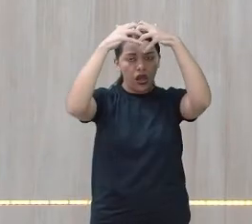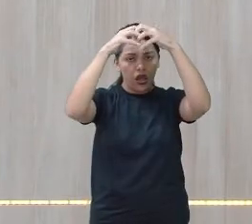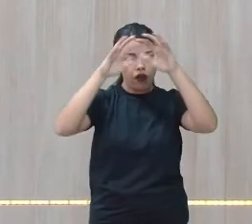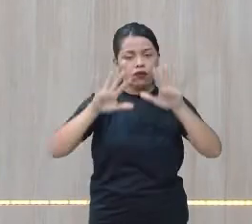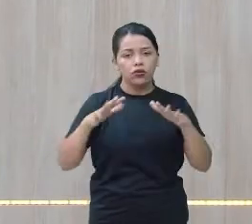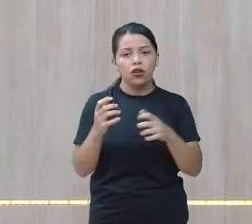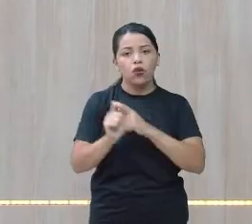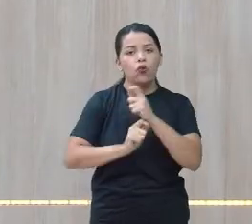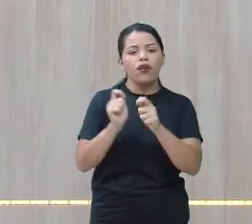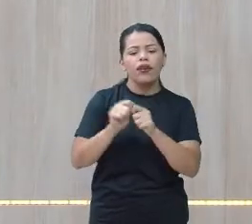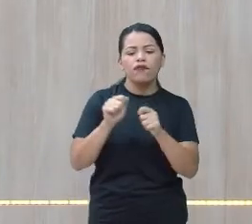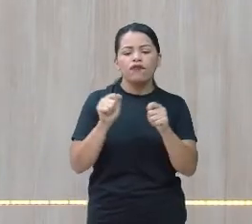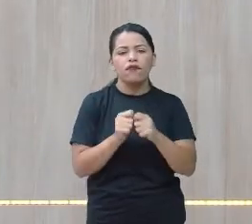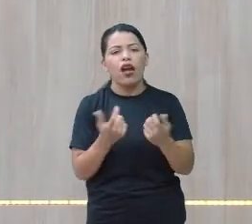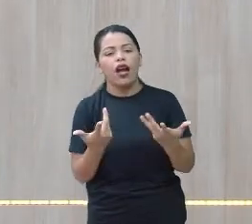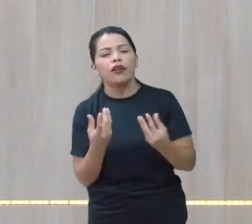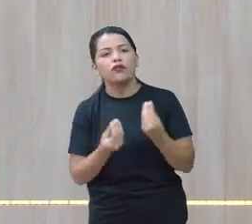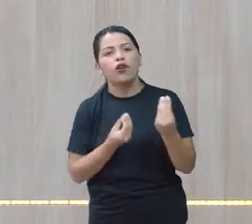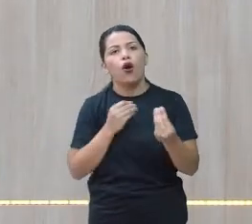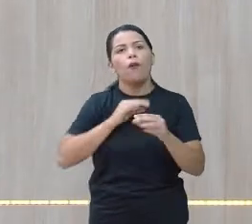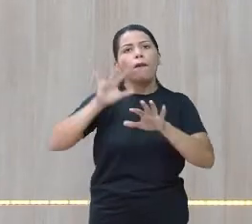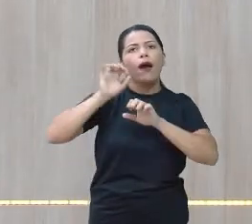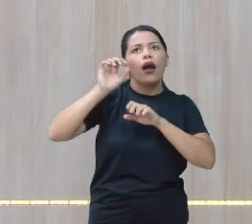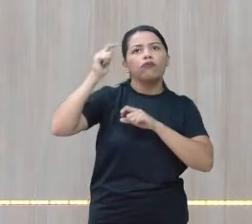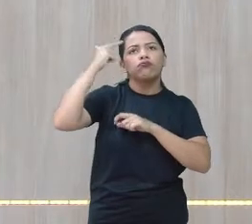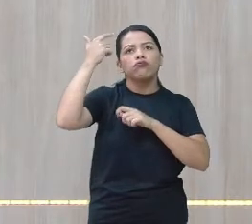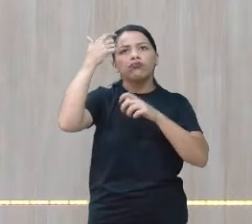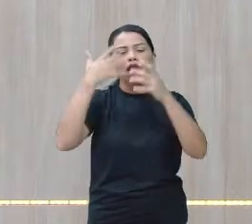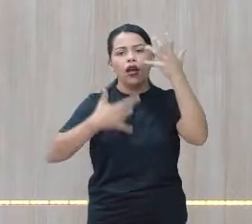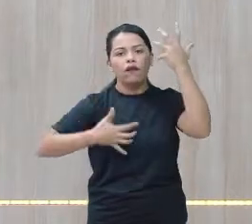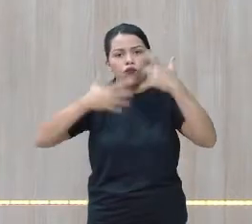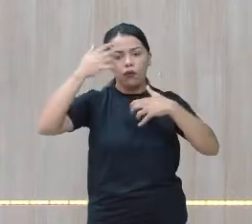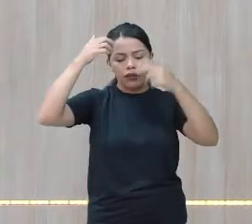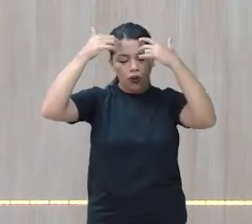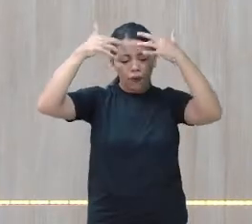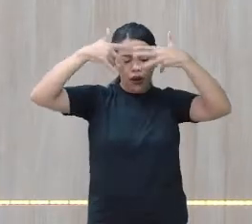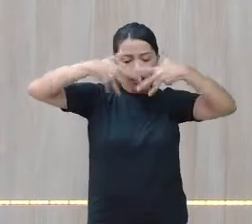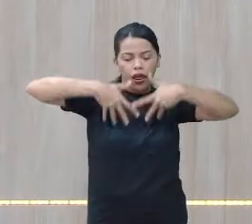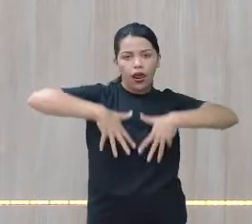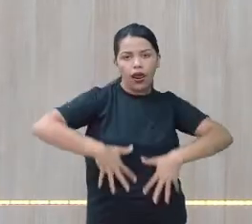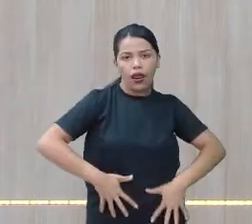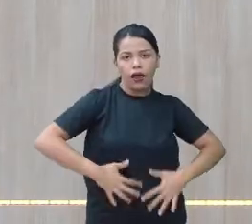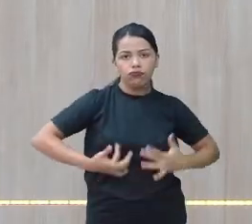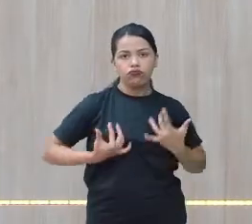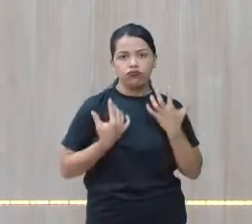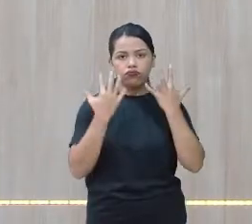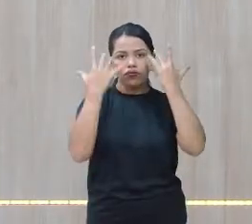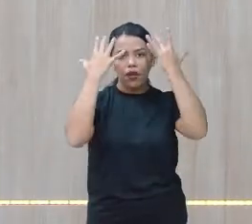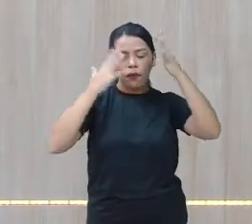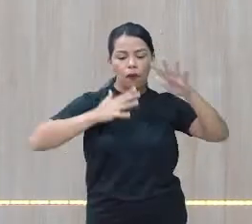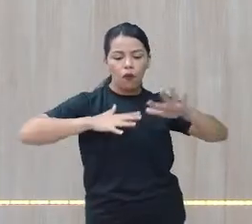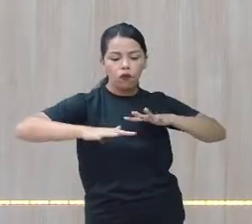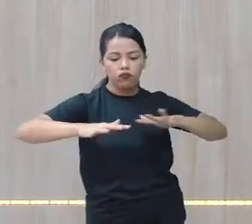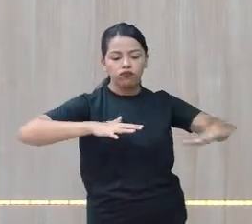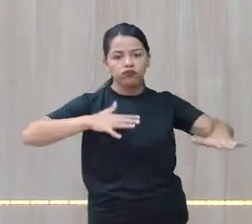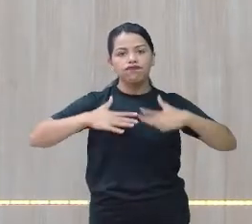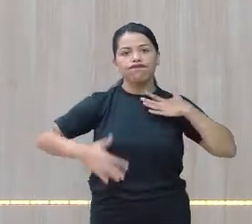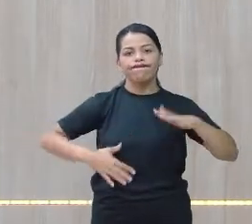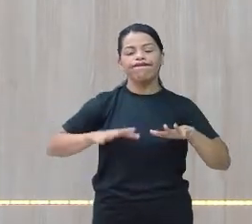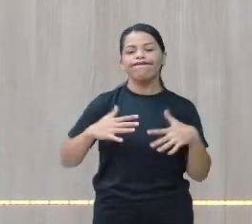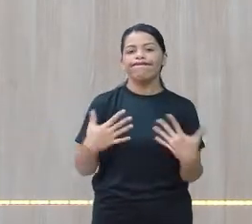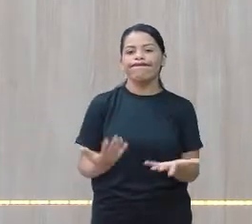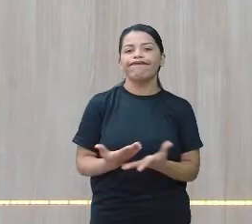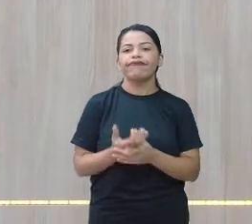Não é? O que é que ele faz? Ele capta informação, ele dá resposta. E para essa telinha aí, eu vou pedir